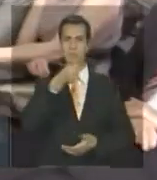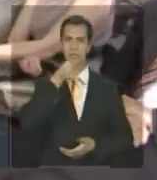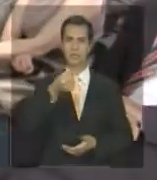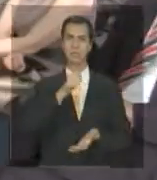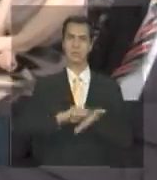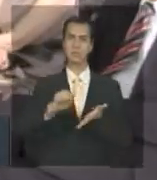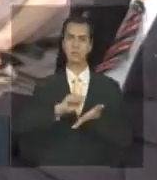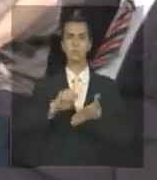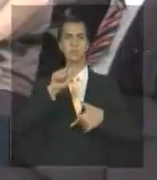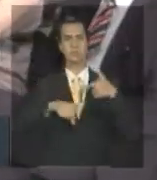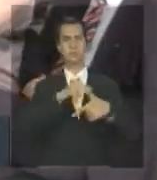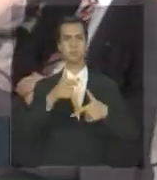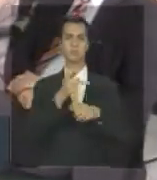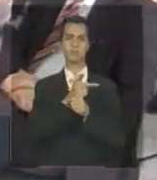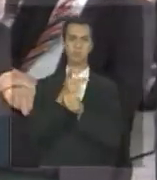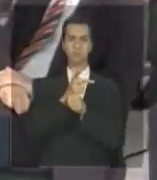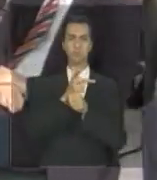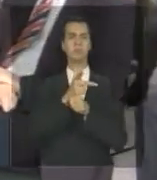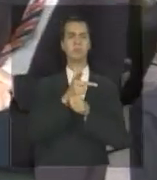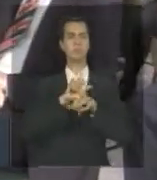e cinegrafistas.